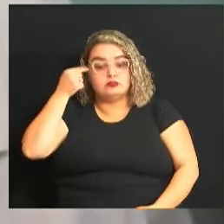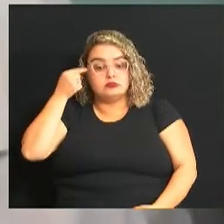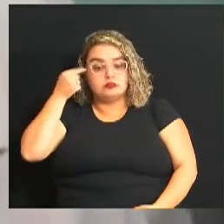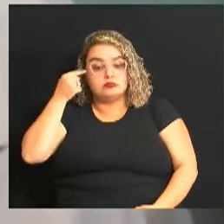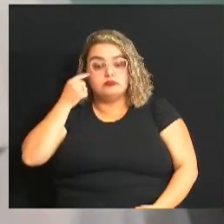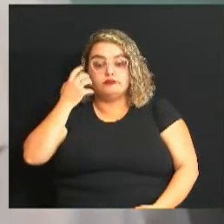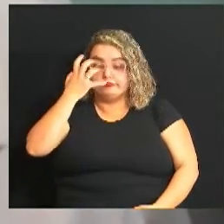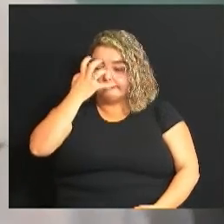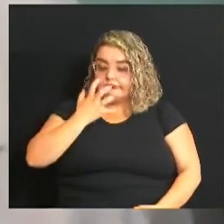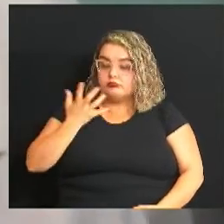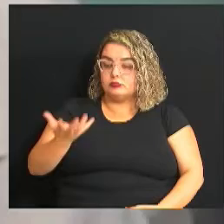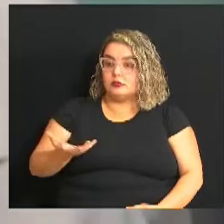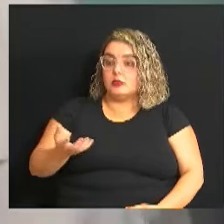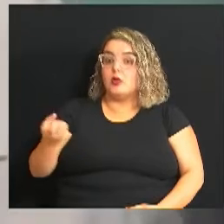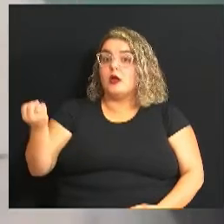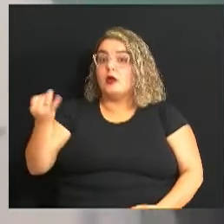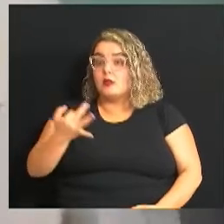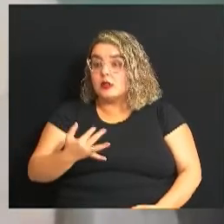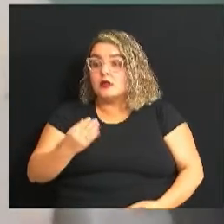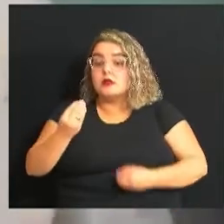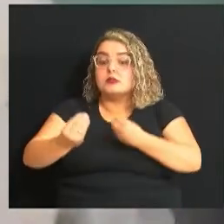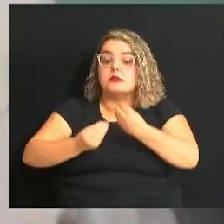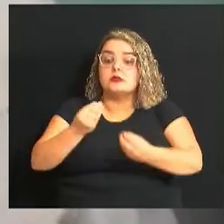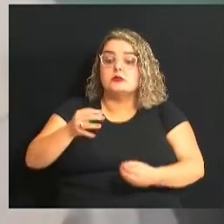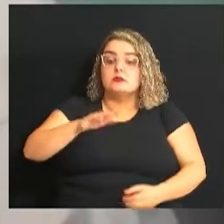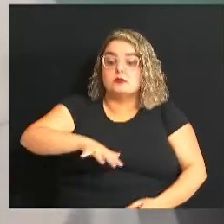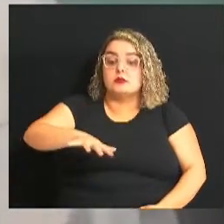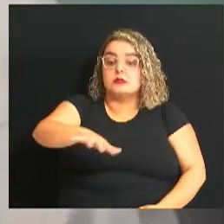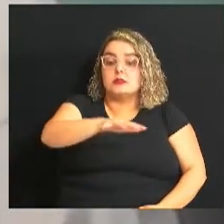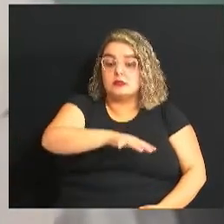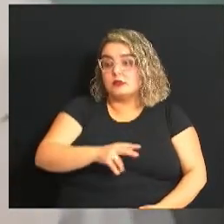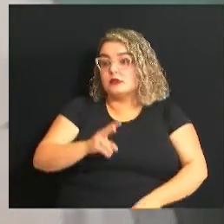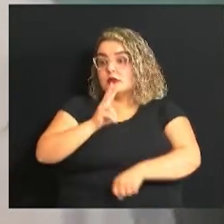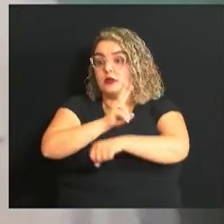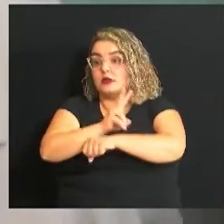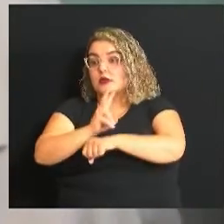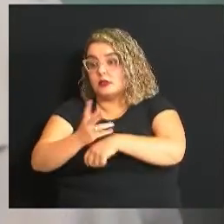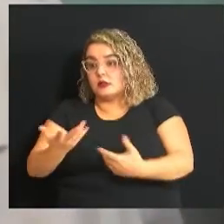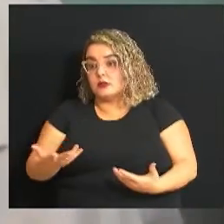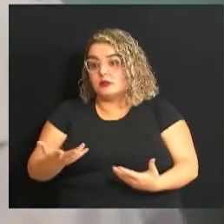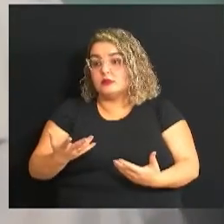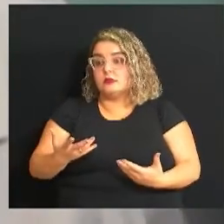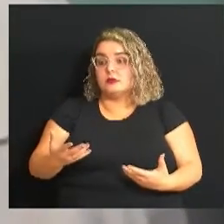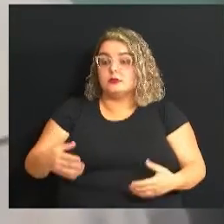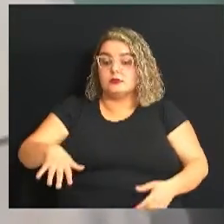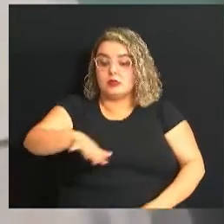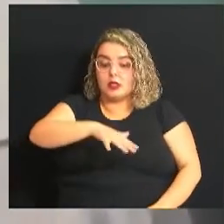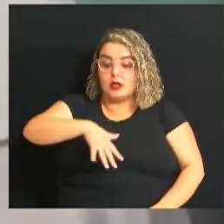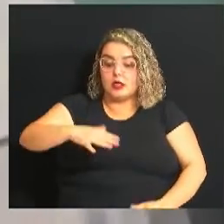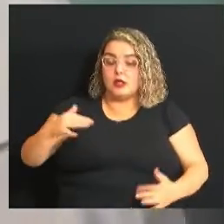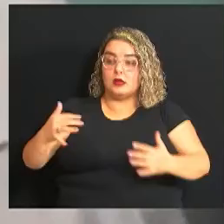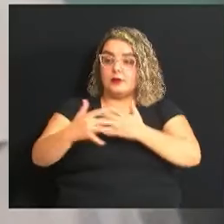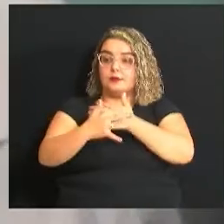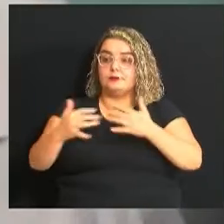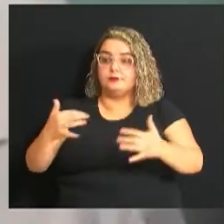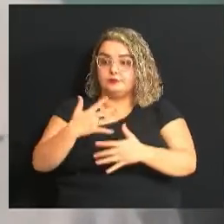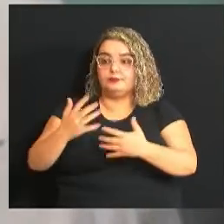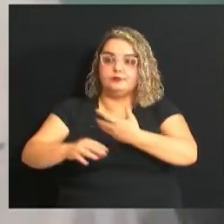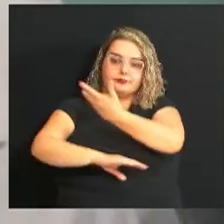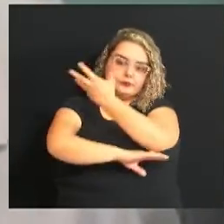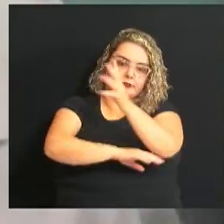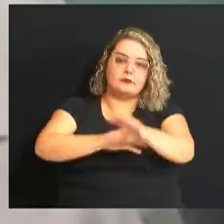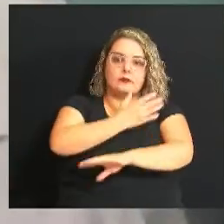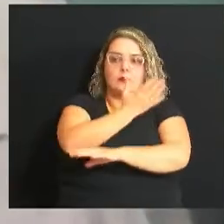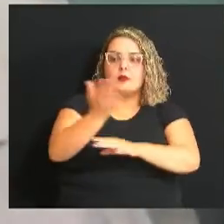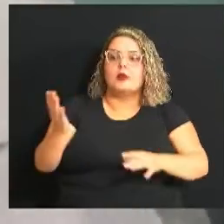seriamente, né? Quantas e como essas áreas vão ser mantidas dentro do espaço urbano. Então, a arborização urbana é muito